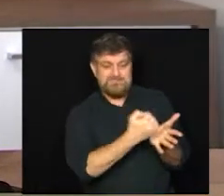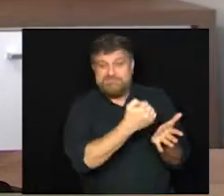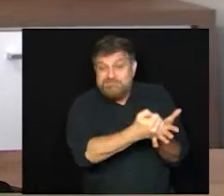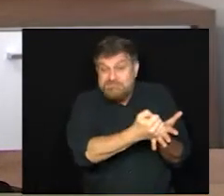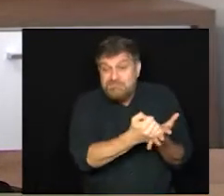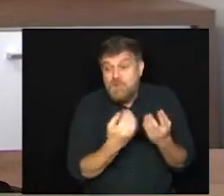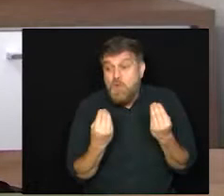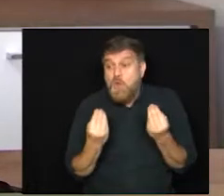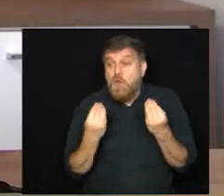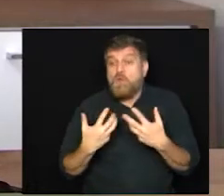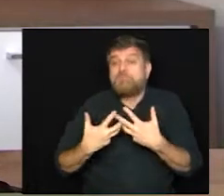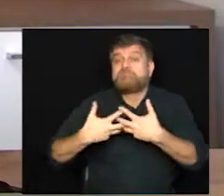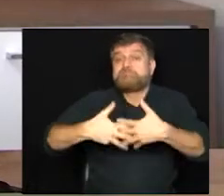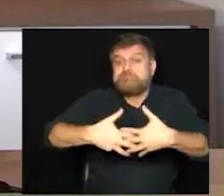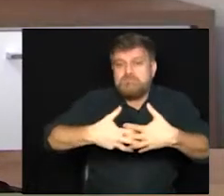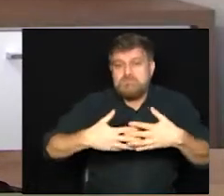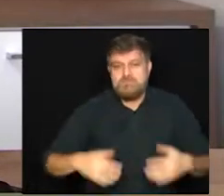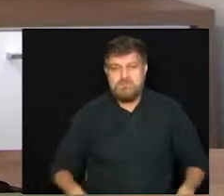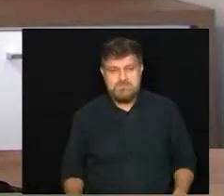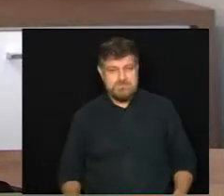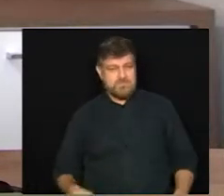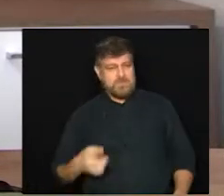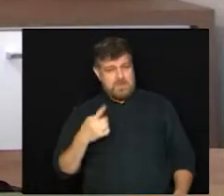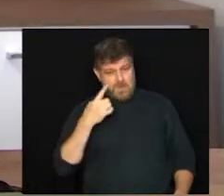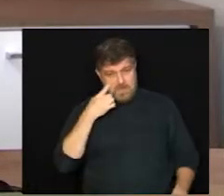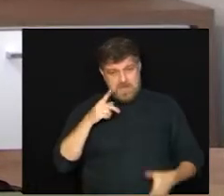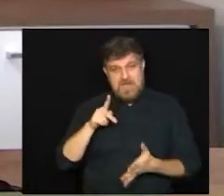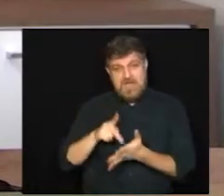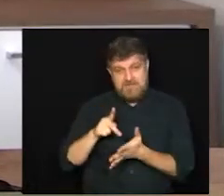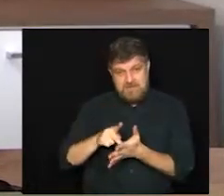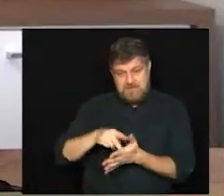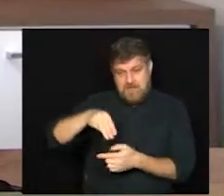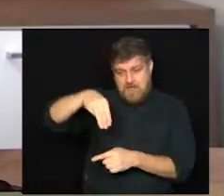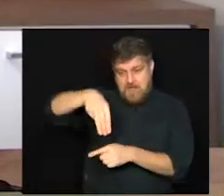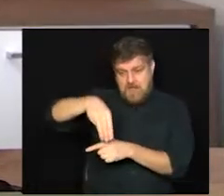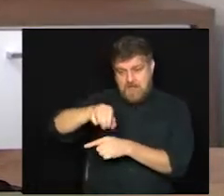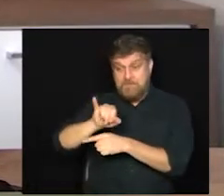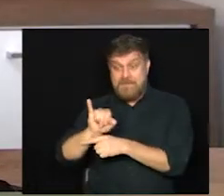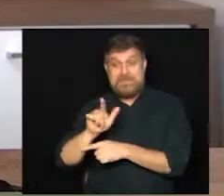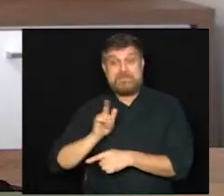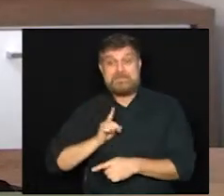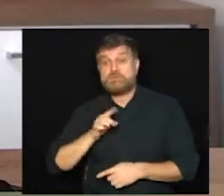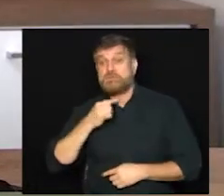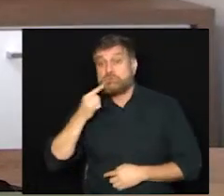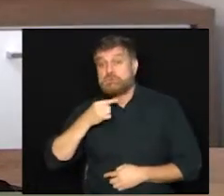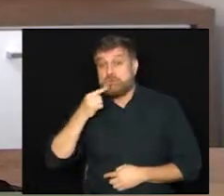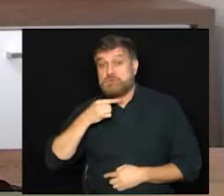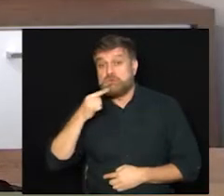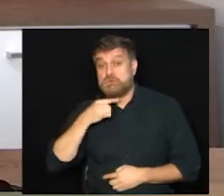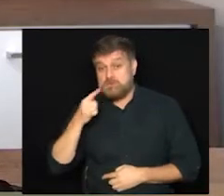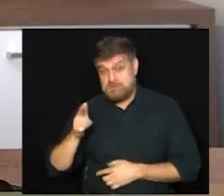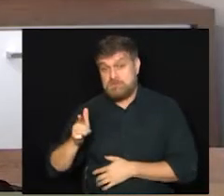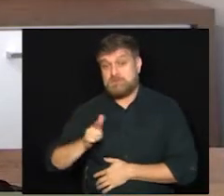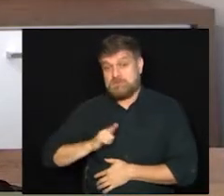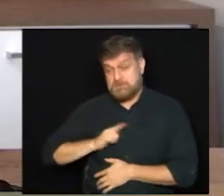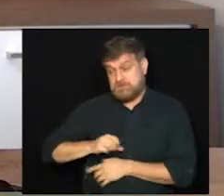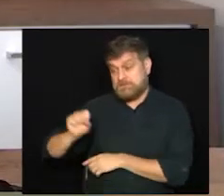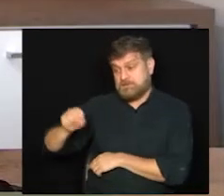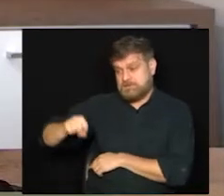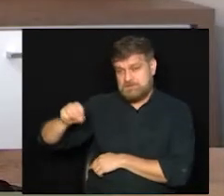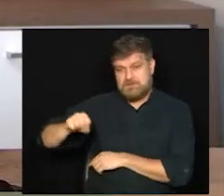nesse caso? Ah, tá certo. Olha, realmente quem tem MEI tem muitas dúvidas, né, sobre o imposto de renda da pessoa